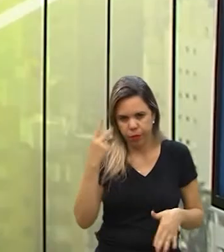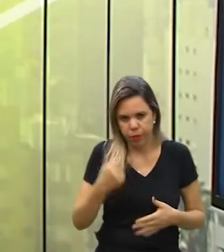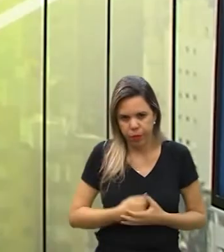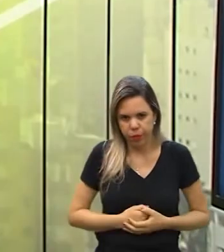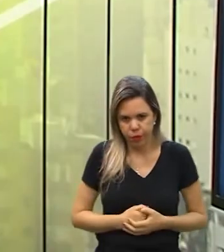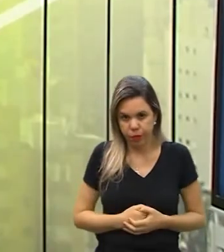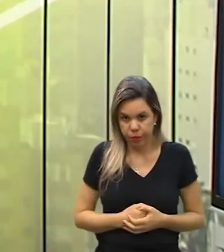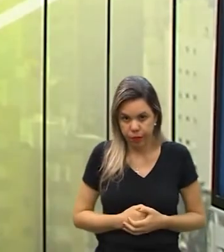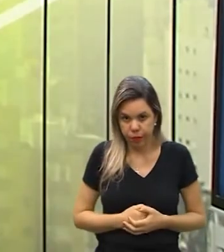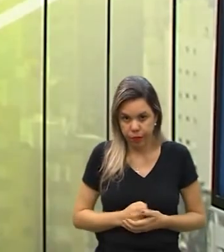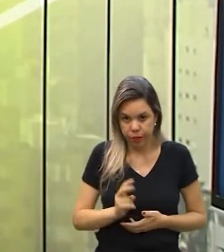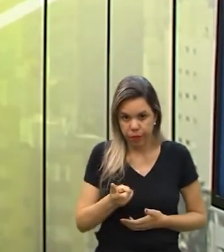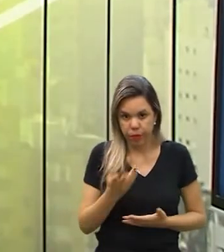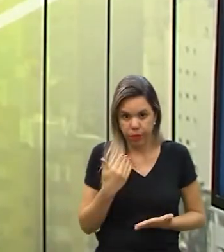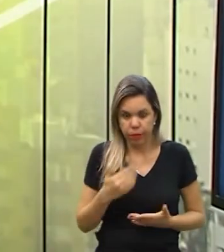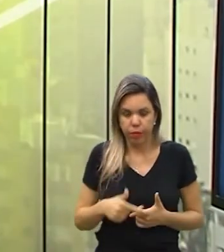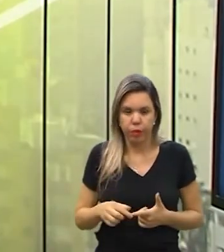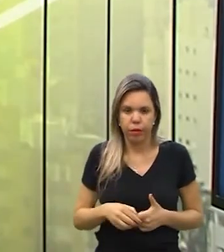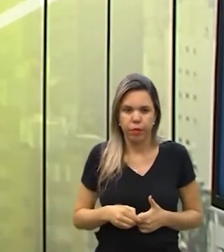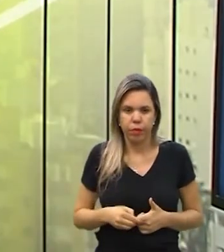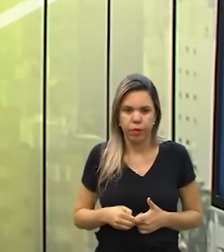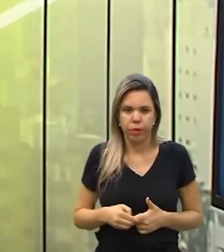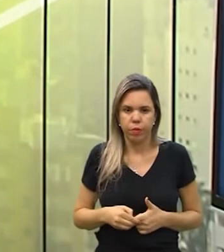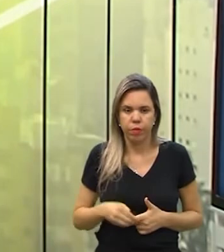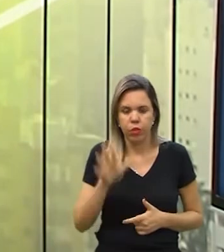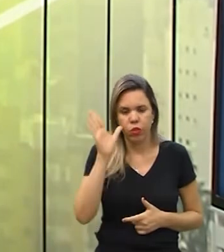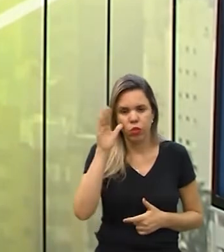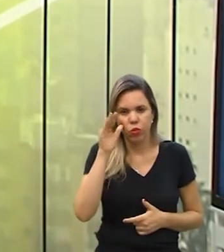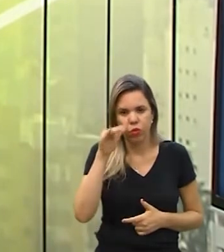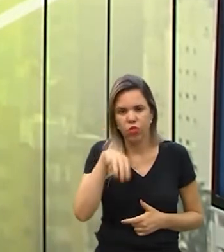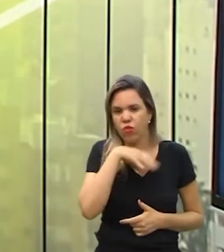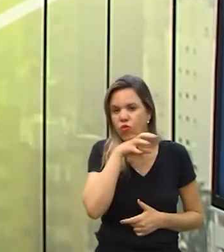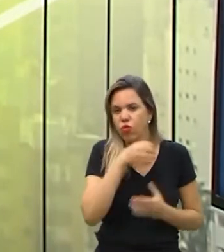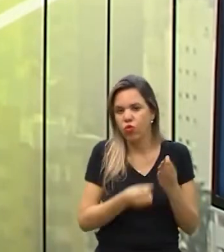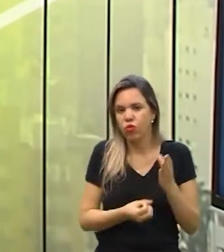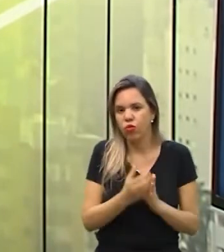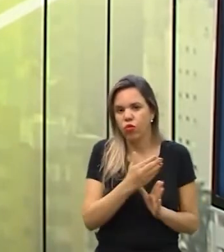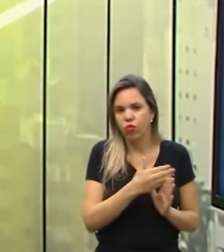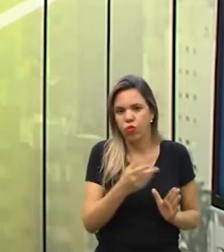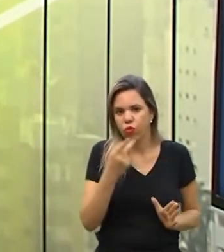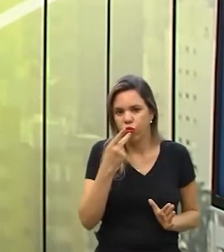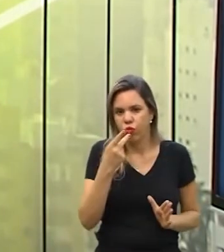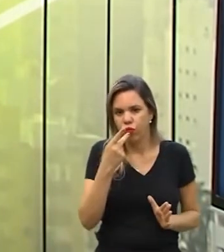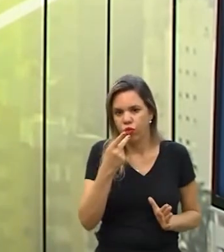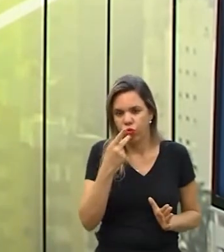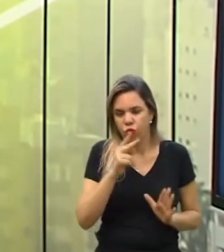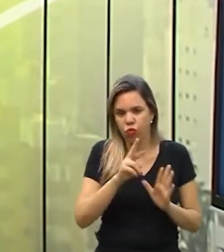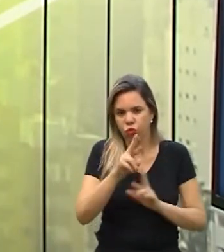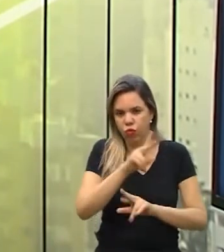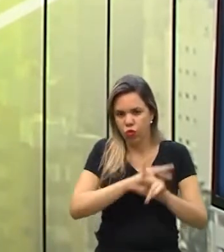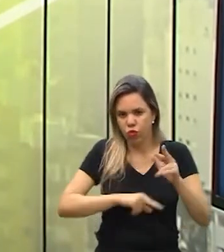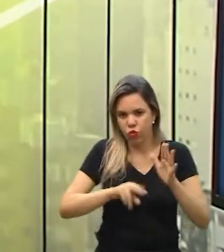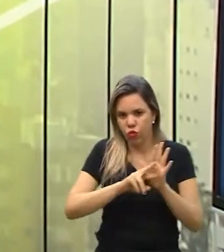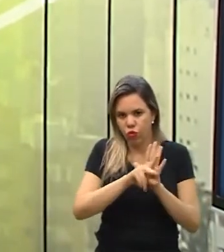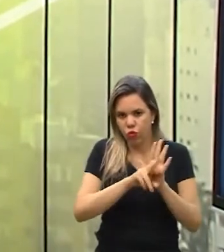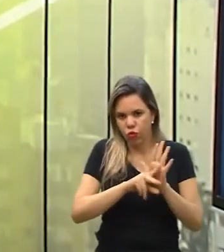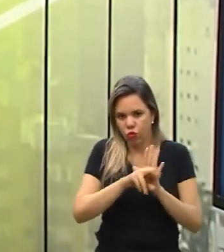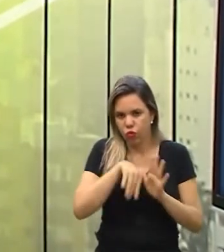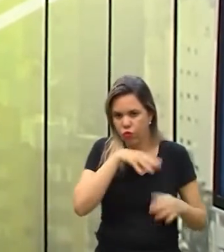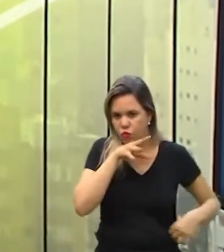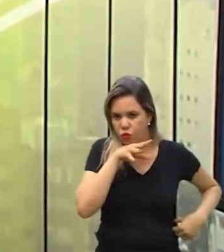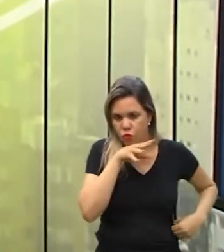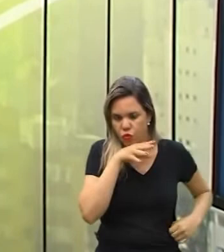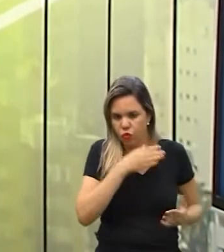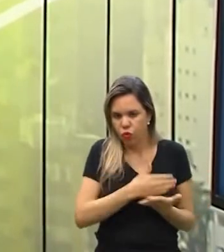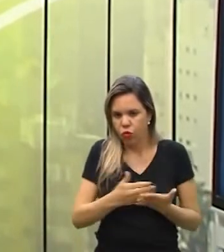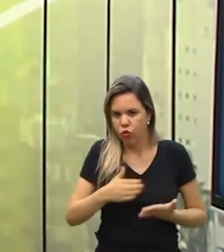principalmente. Vamos seguir aqui nos nossos casos curiosos de animais que têm aparecido por aí, ainda falando desse mundo da biodiversidade, Francine. No